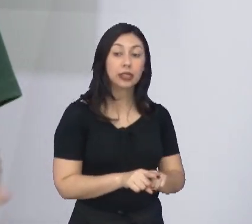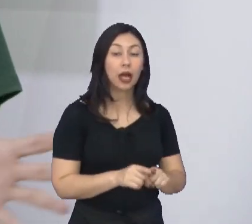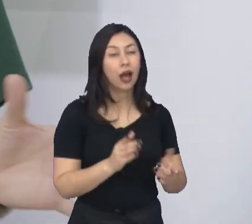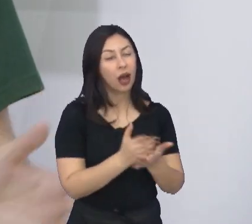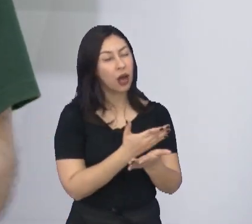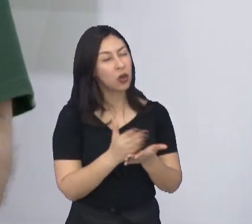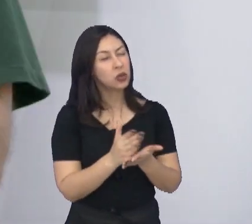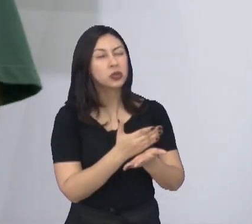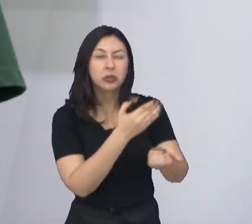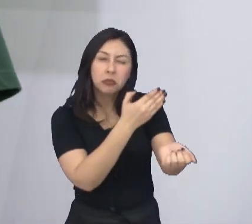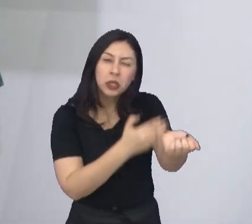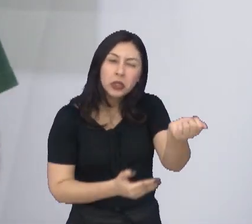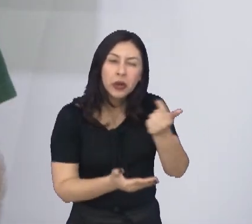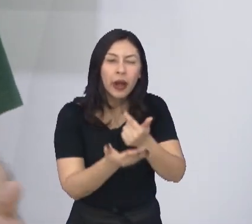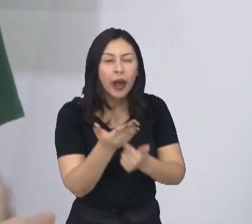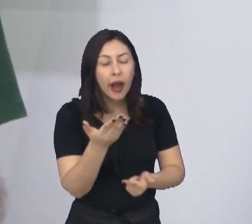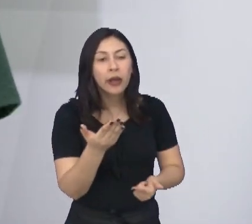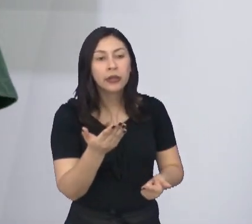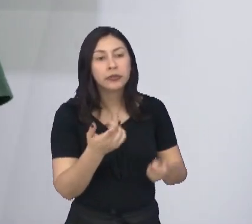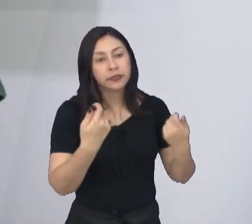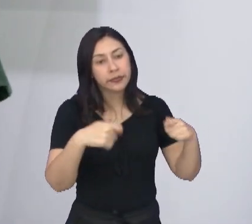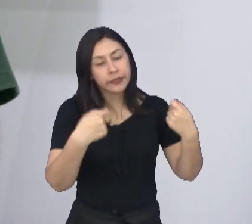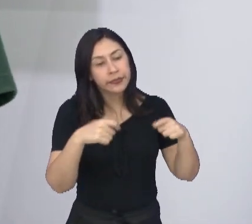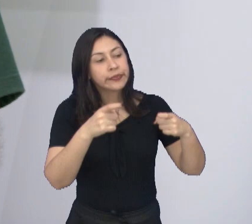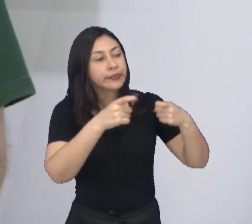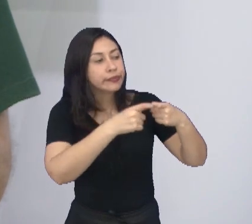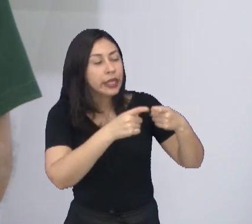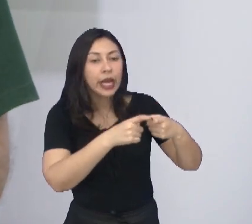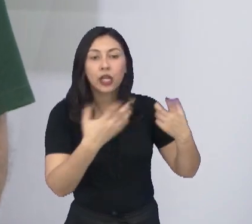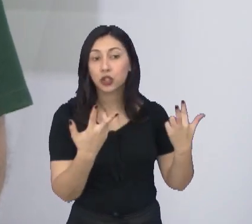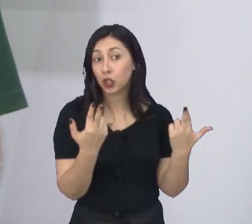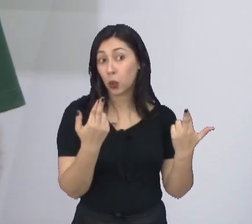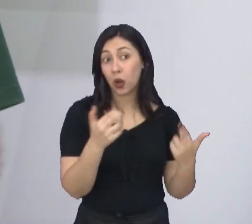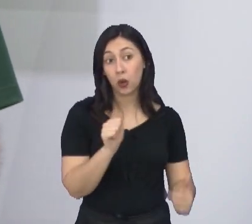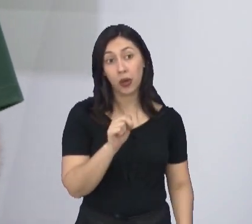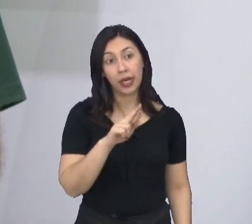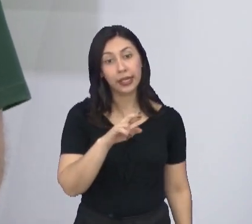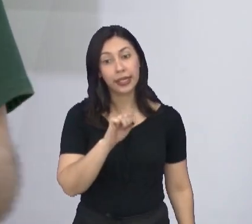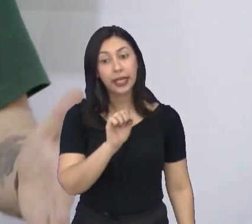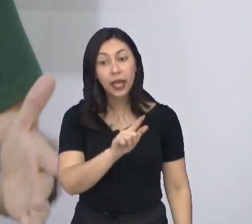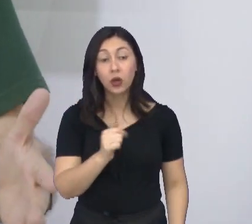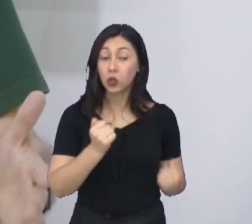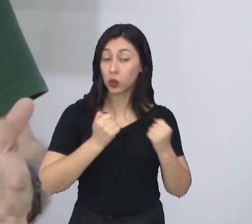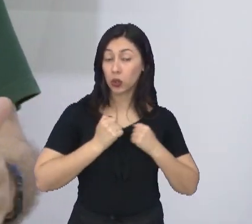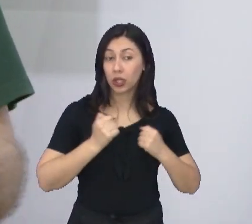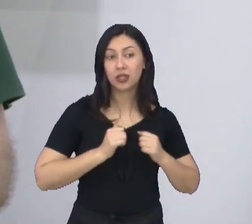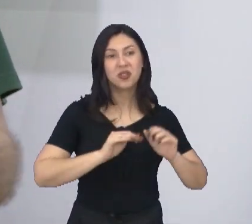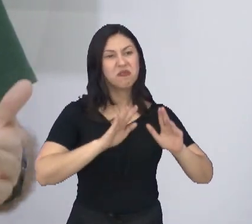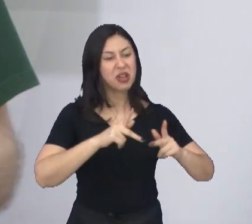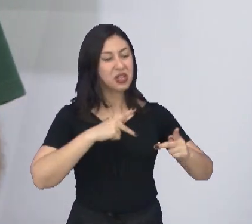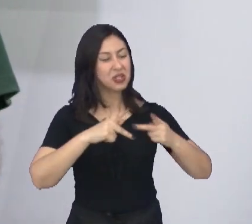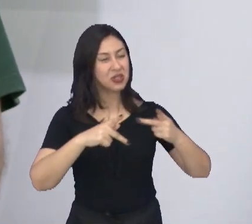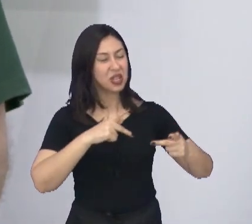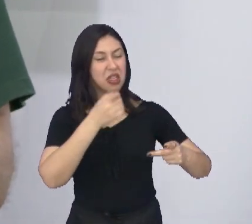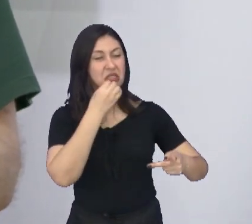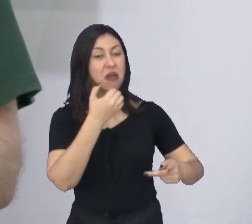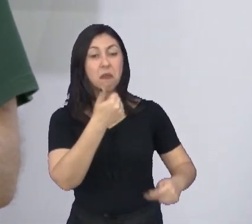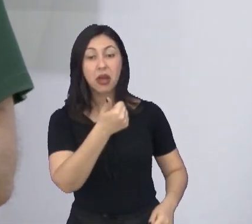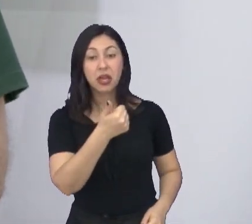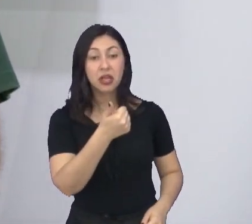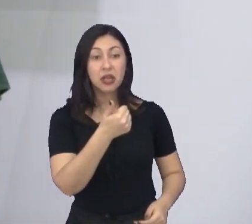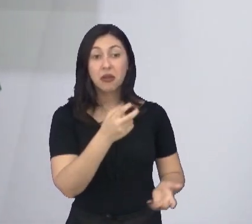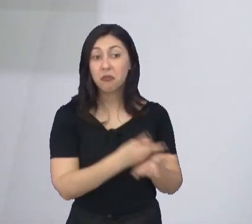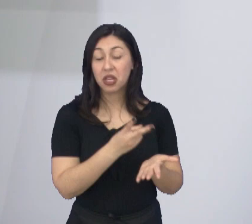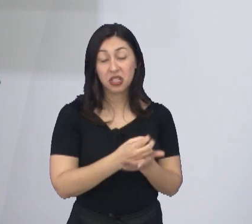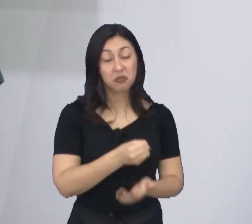lesionados, né? Aí depende mais do departamento médico, uma outra coisa, como é o caso do Ariel, por exemplo. Mas o São José está tão bem de peças que até se sai